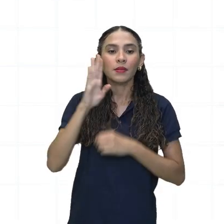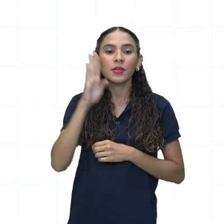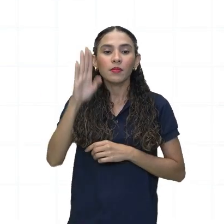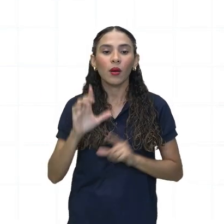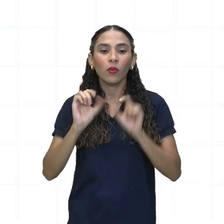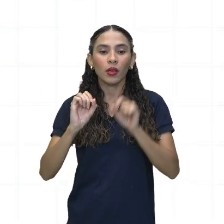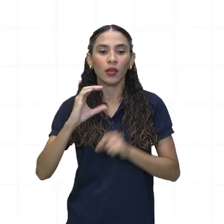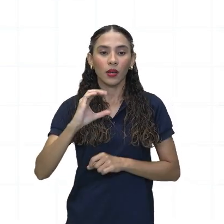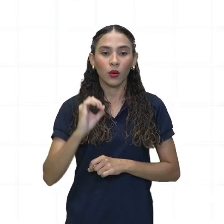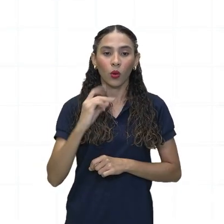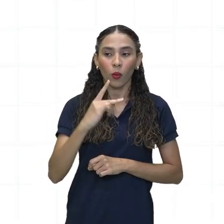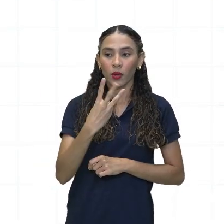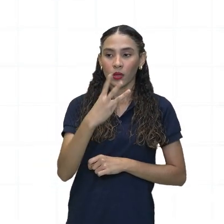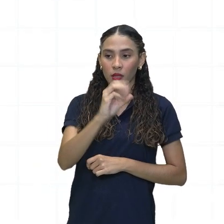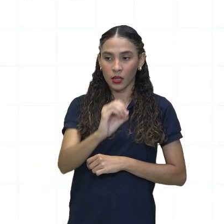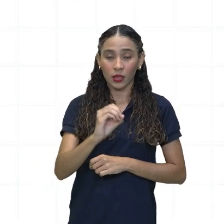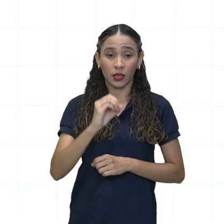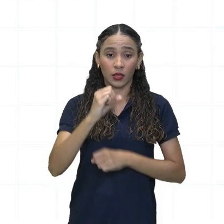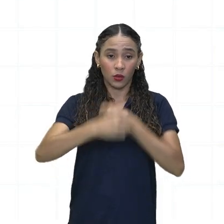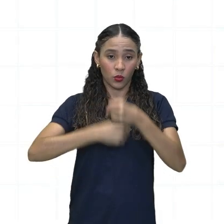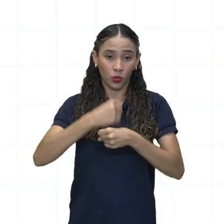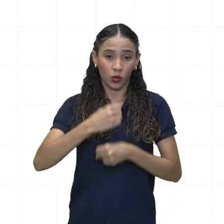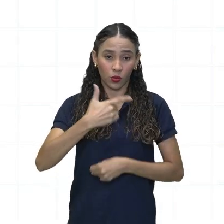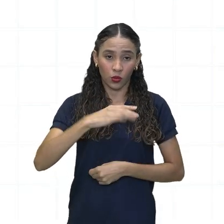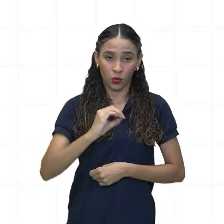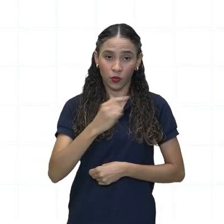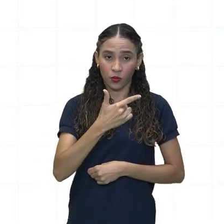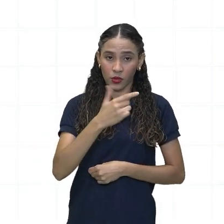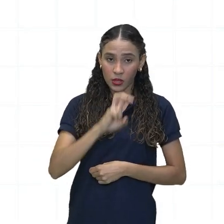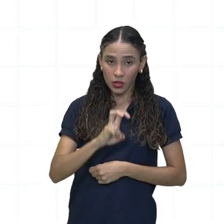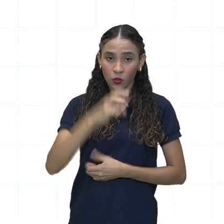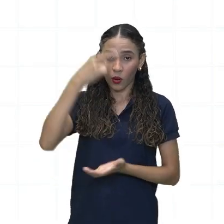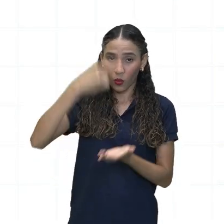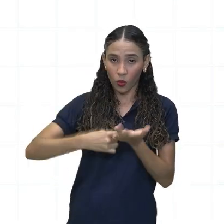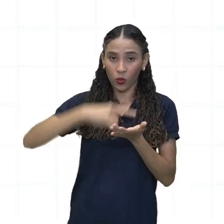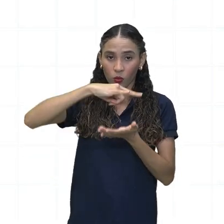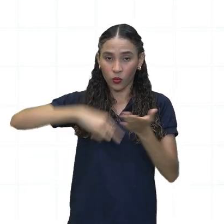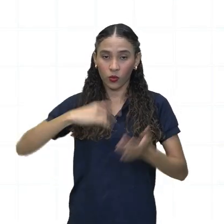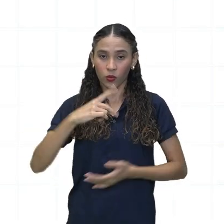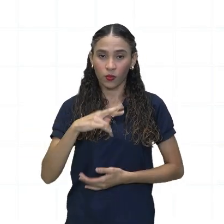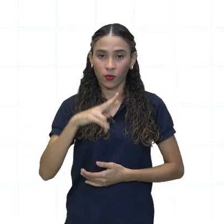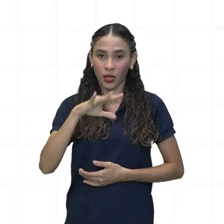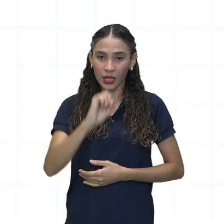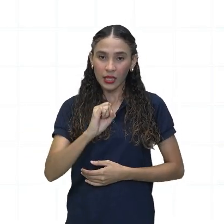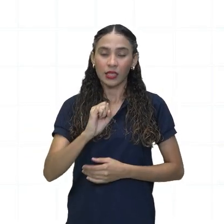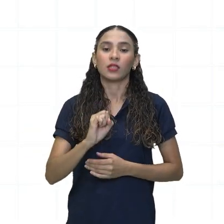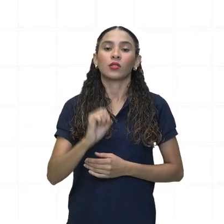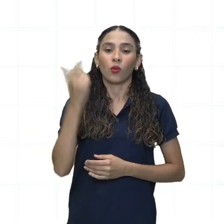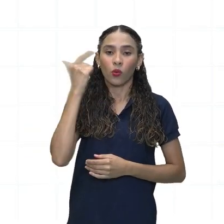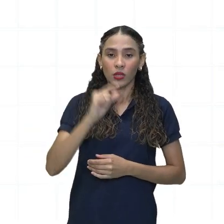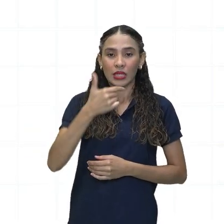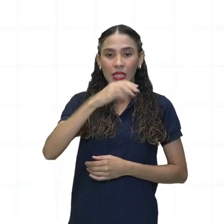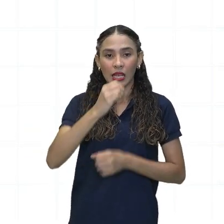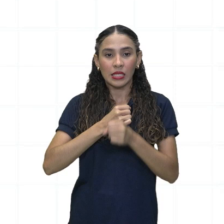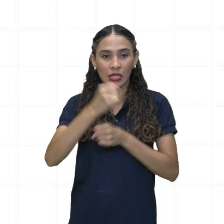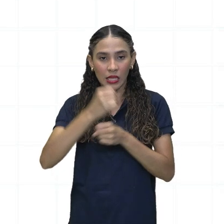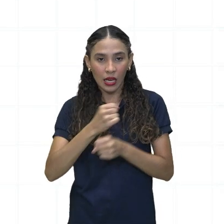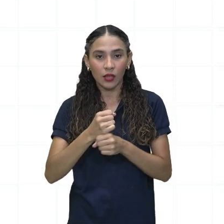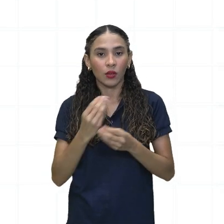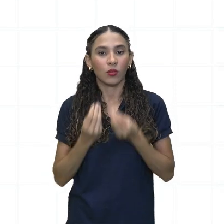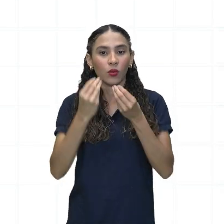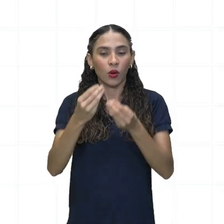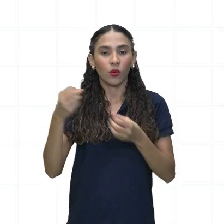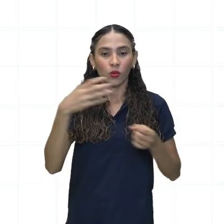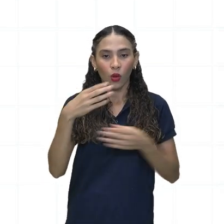para a COP30, em 2025, quando o Acordo de Paris completará 10 anos e está prevista a adoção de